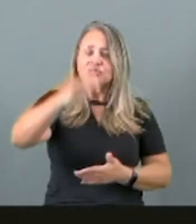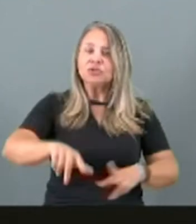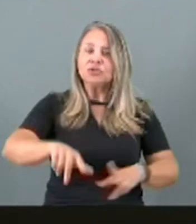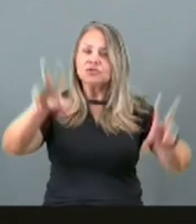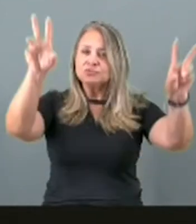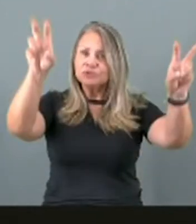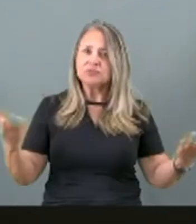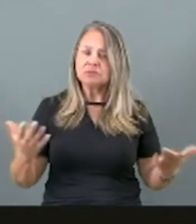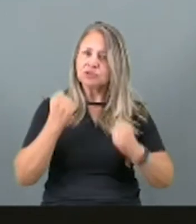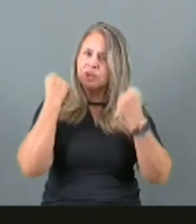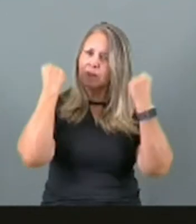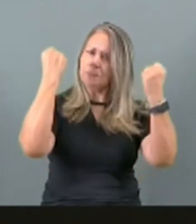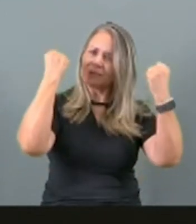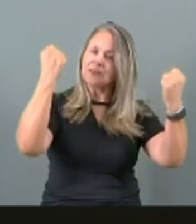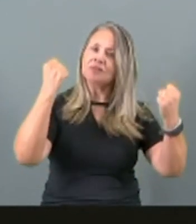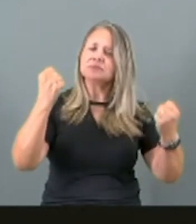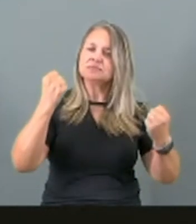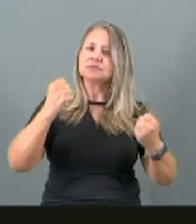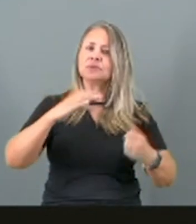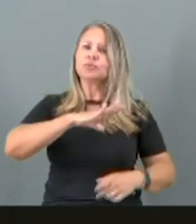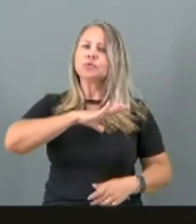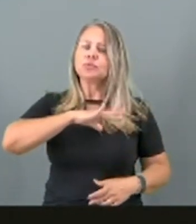Botafogo nãoo